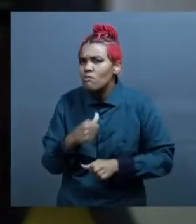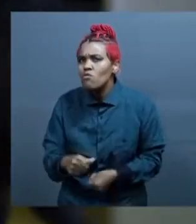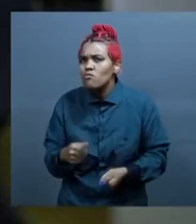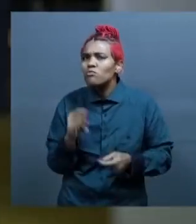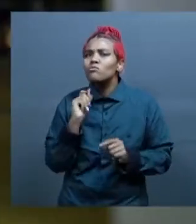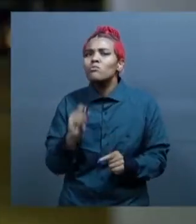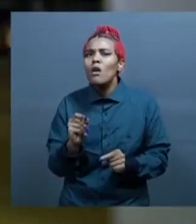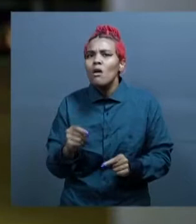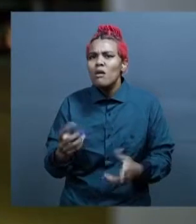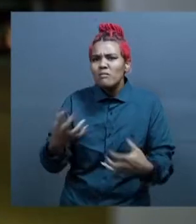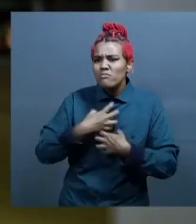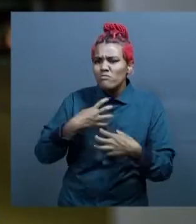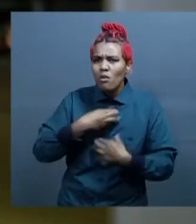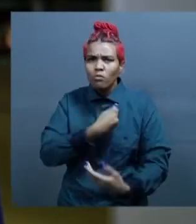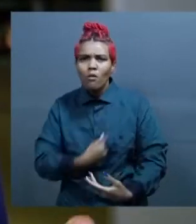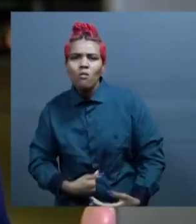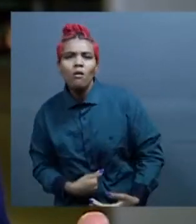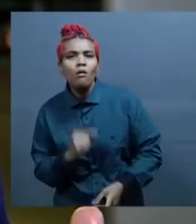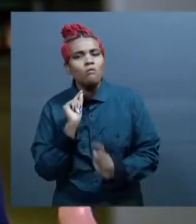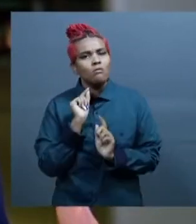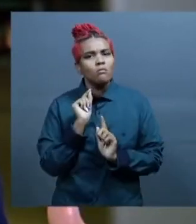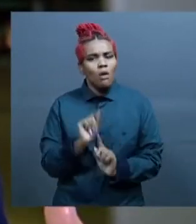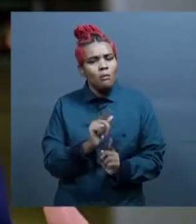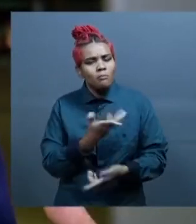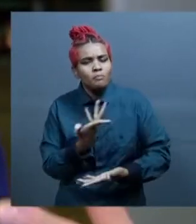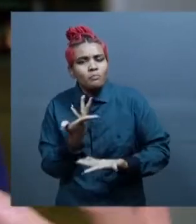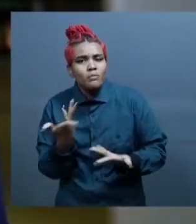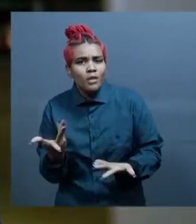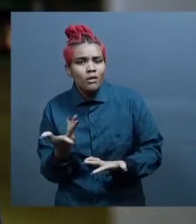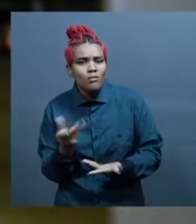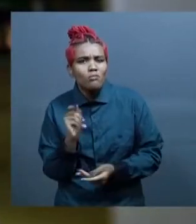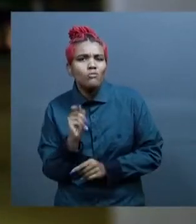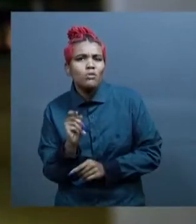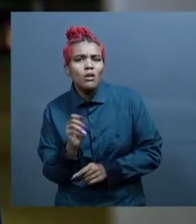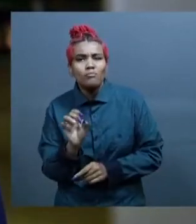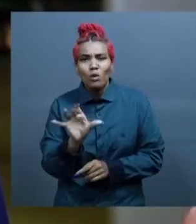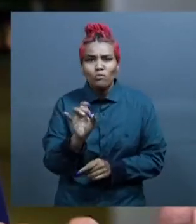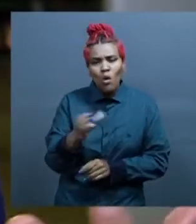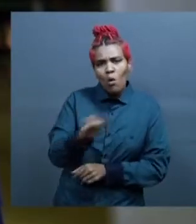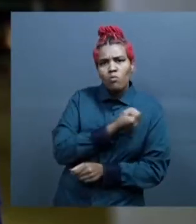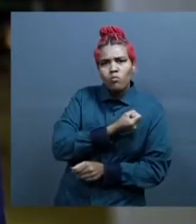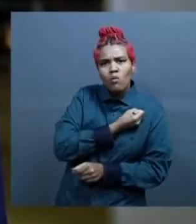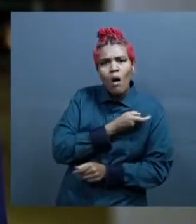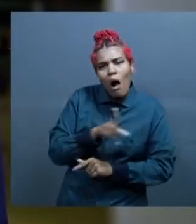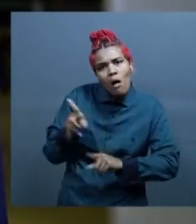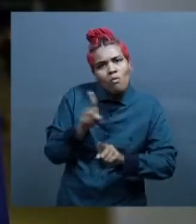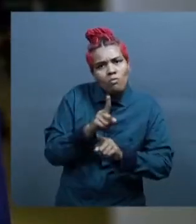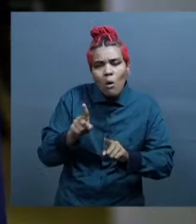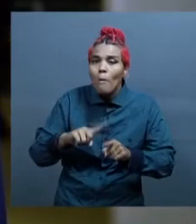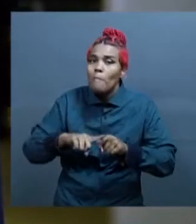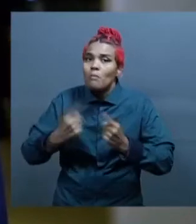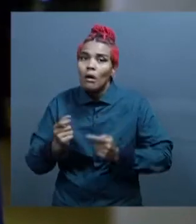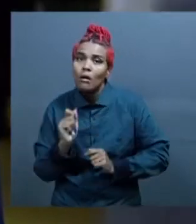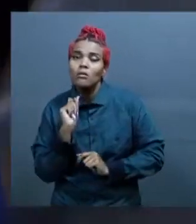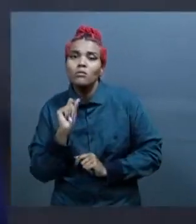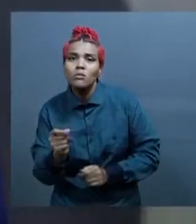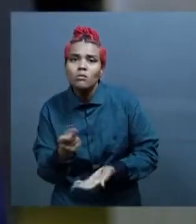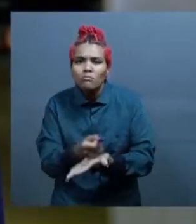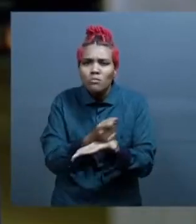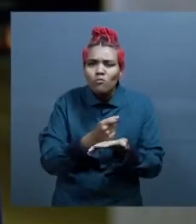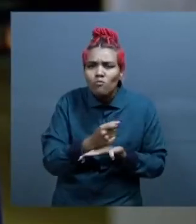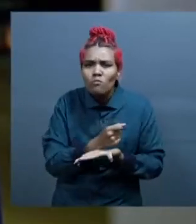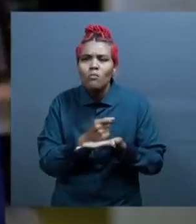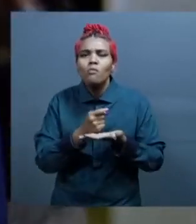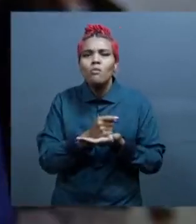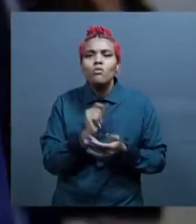e tenha sido não somente para melhorar os números para mais para que eles estejam baseados efetivamente